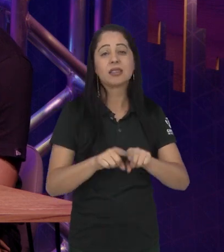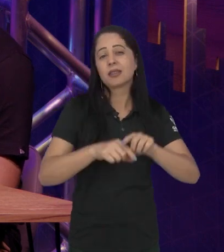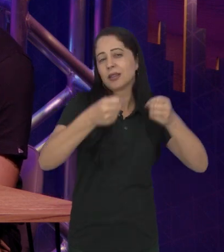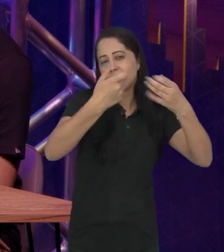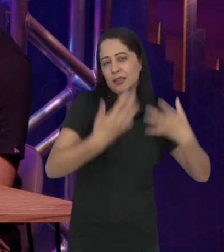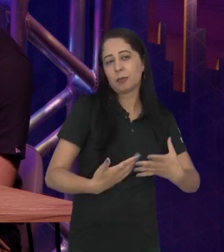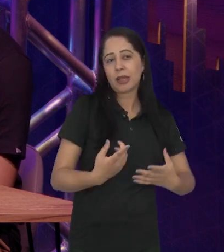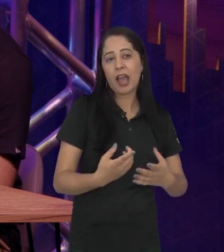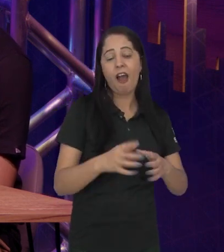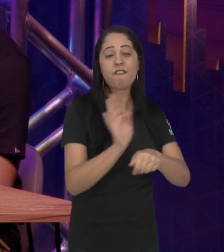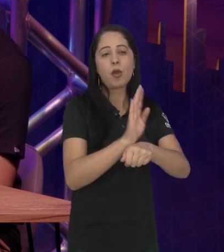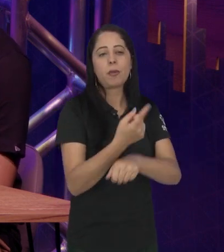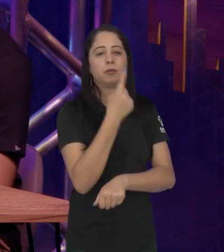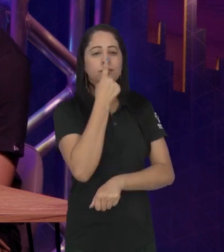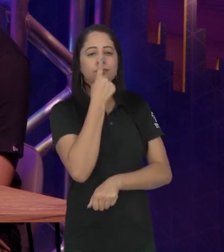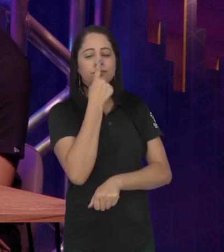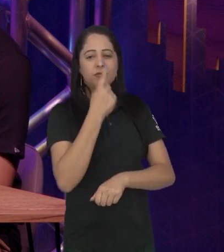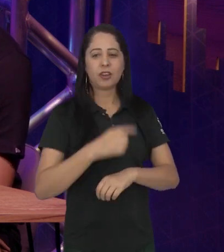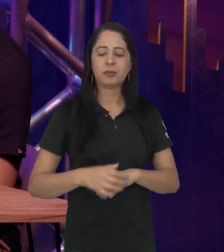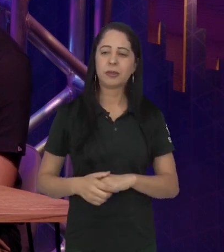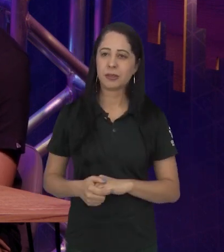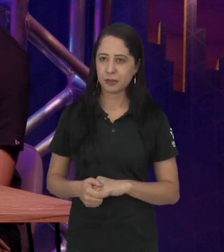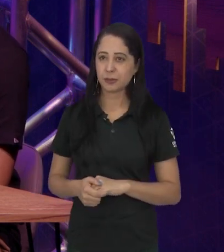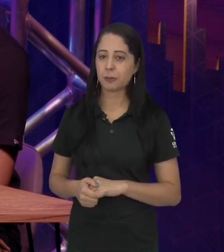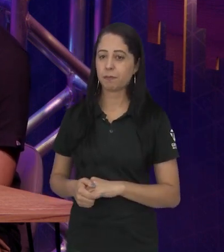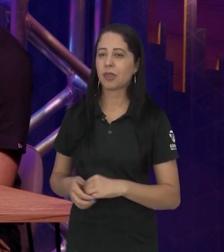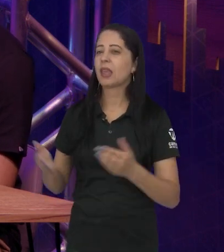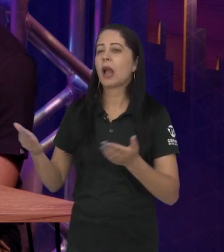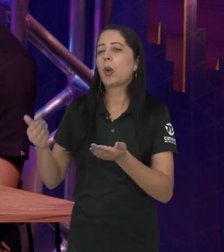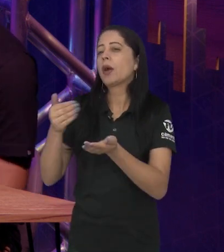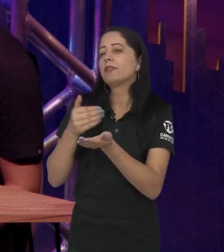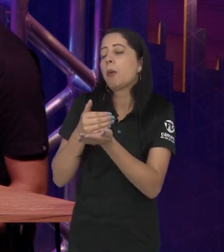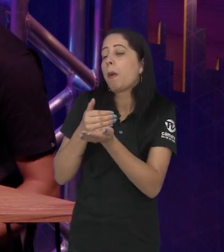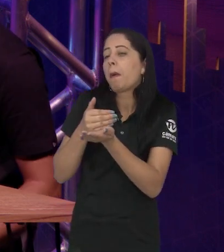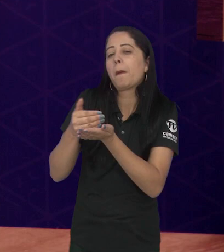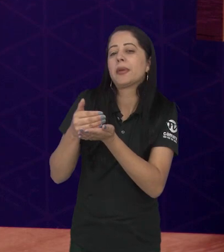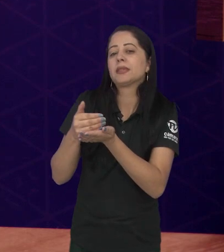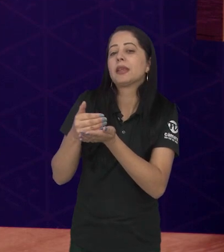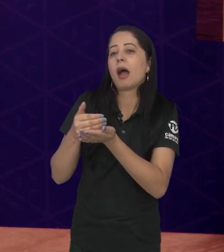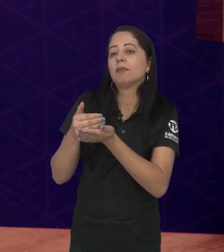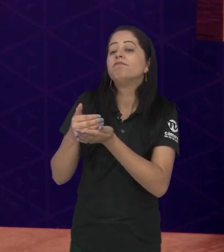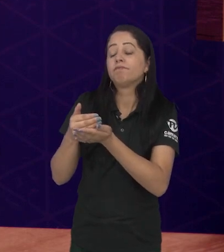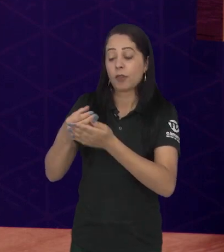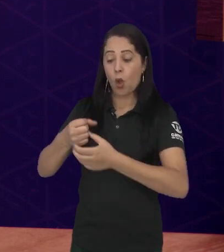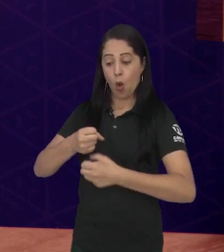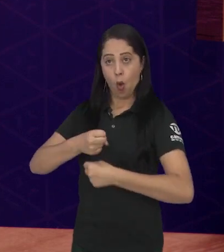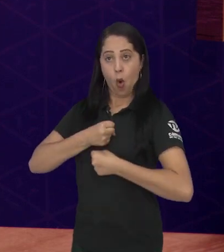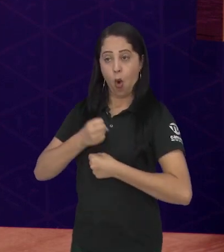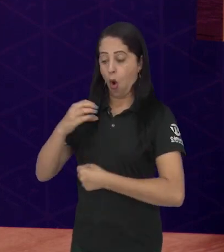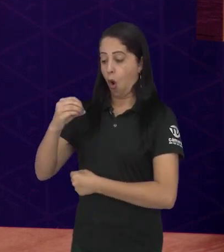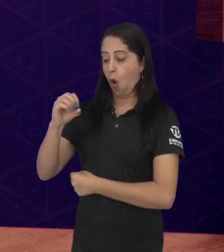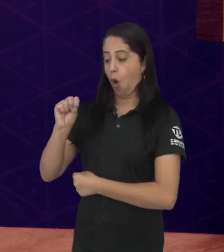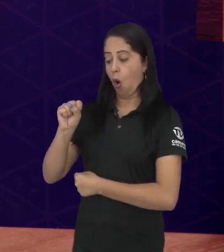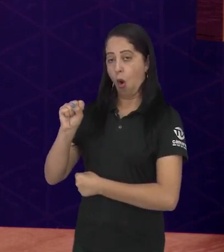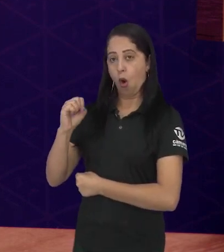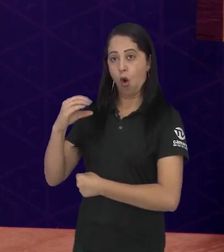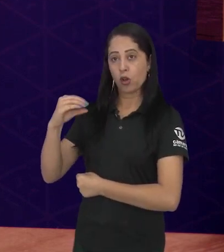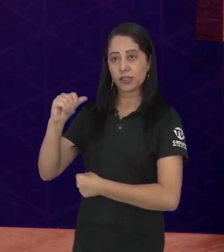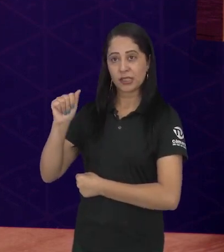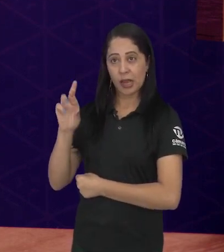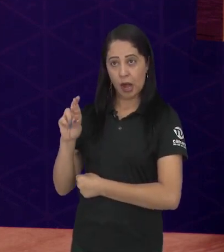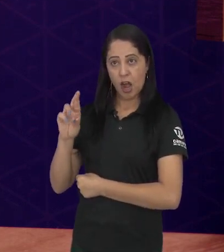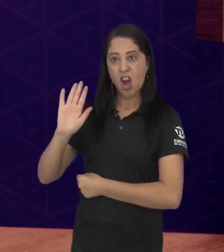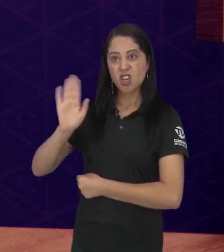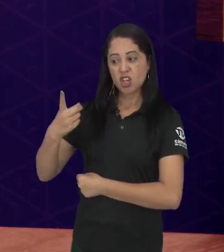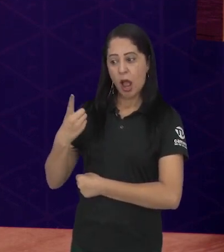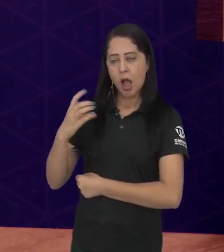falar um pouquinho sobre os nossos preferidos. É isso aí. E, Vicky, vamos começar do começo, né? O Oscar, ele já está